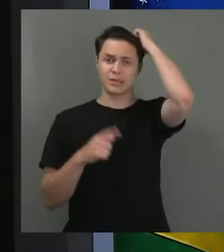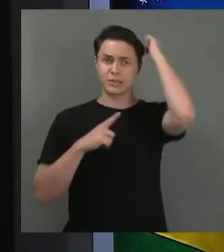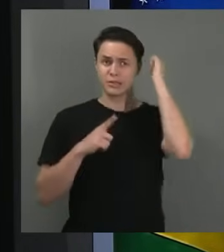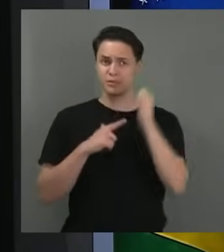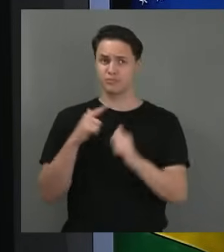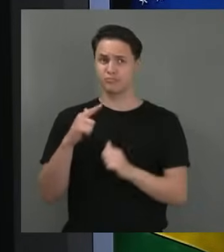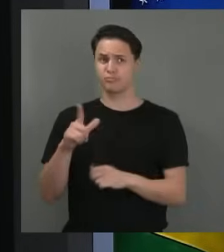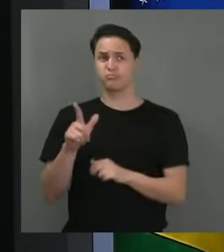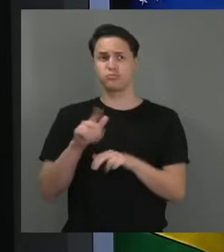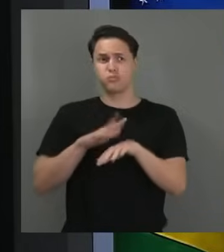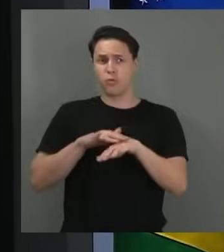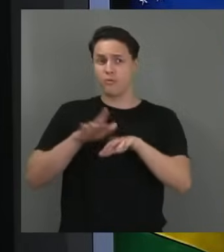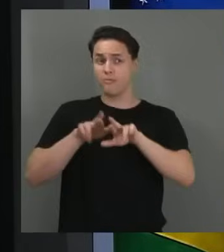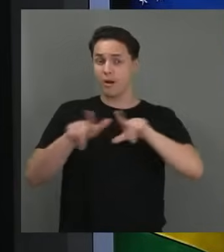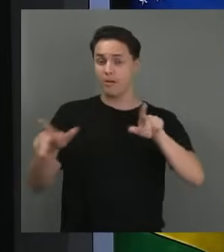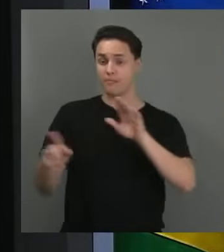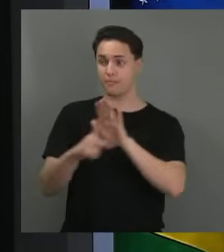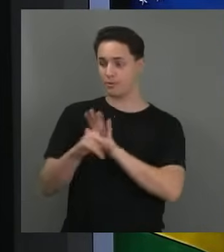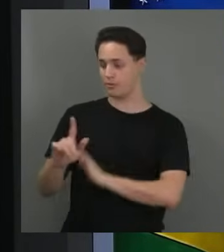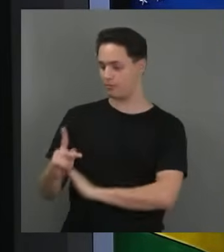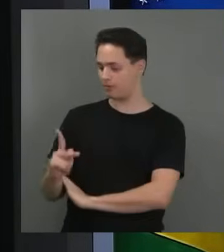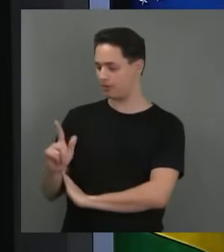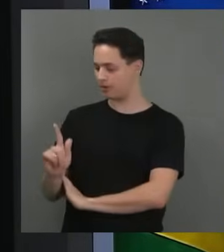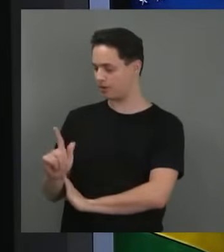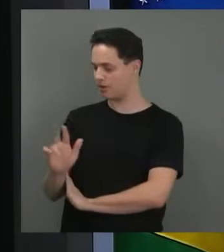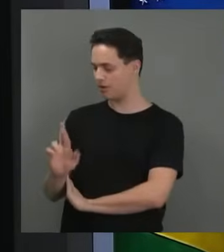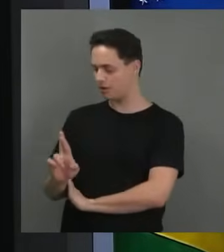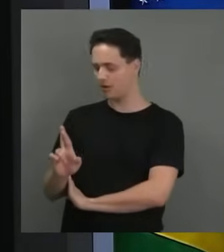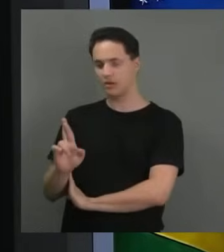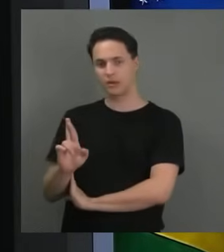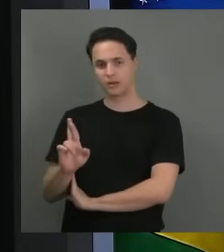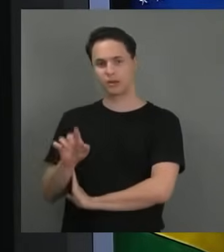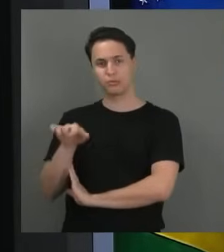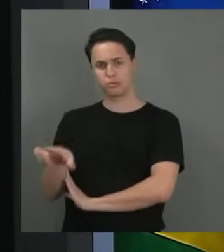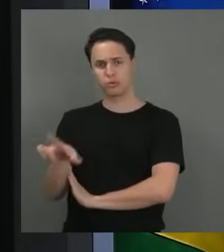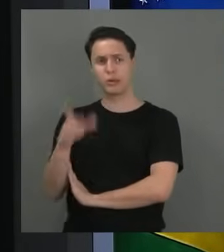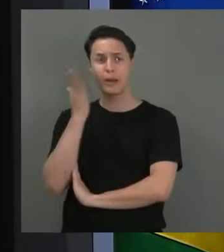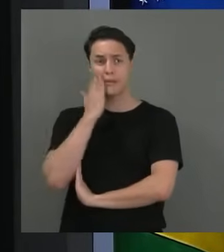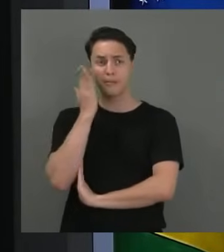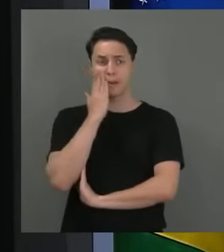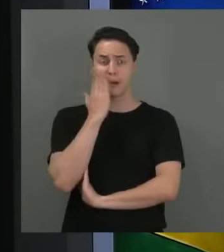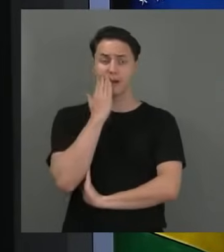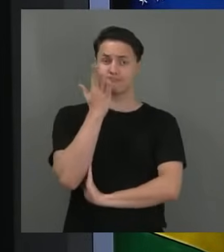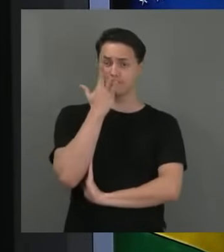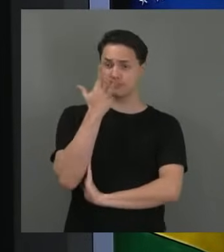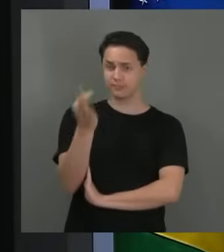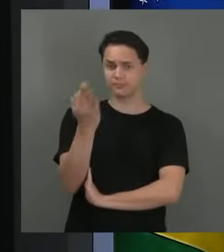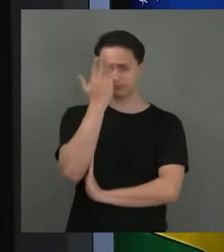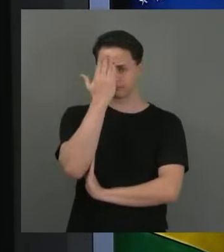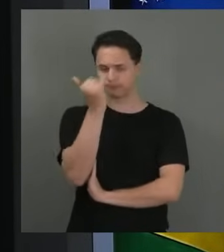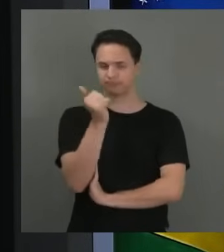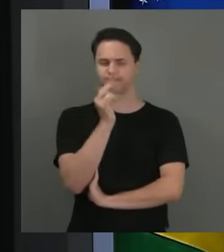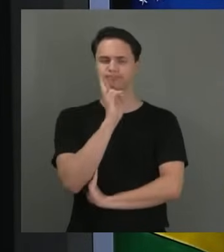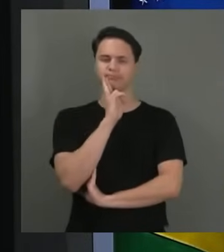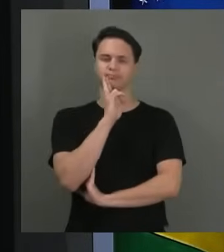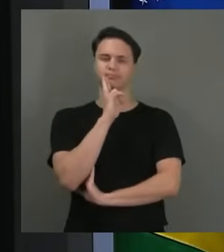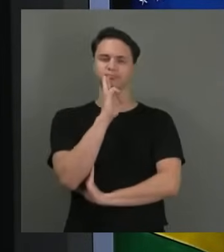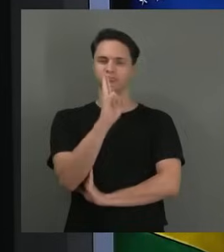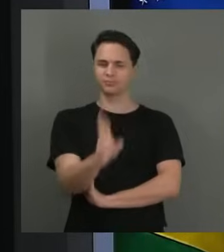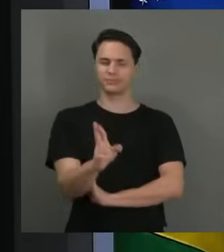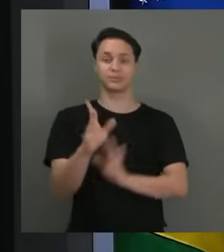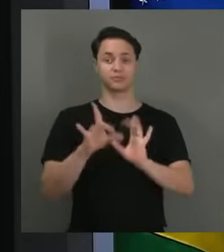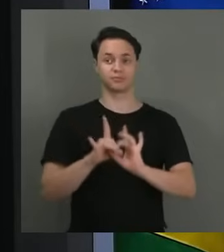setembro, recebido da PGR, Procuradoria-Geral da República, um parecer para que respondesse o processo em